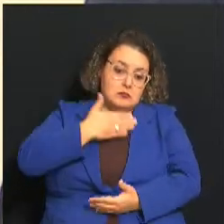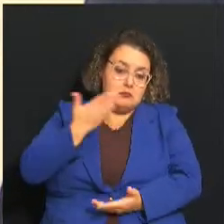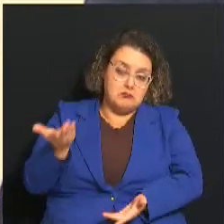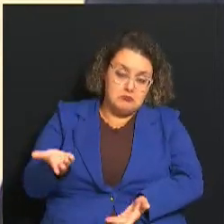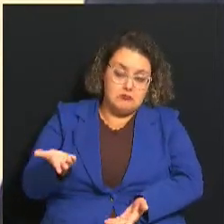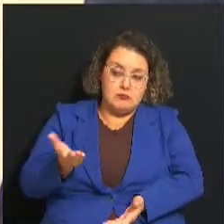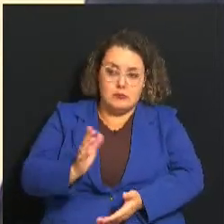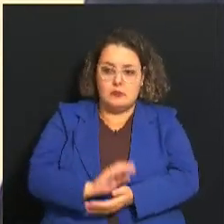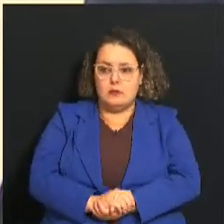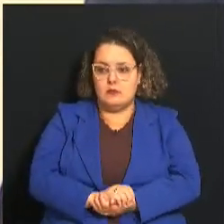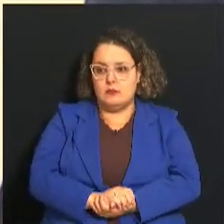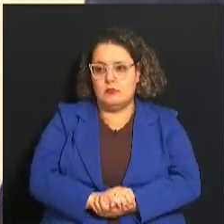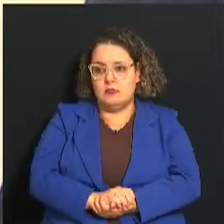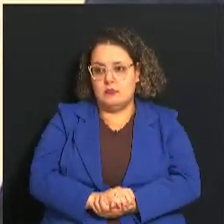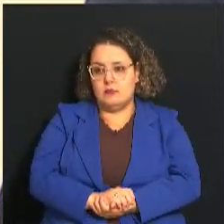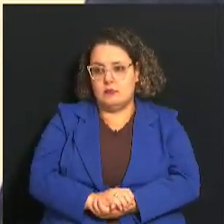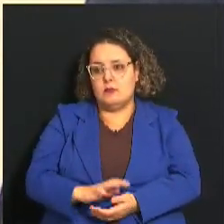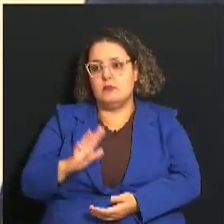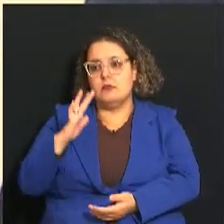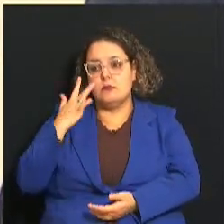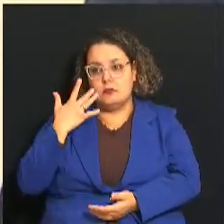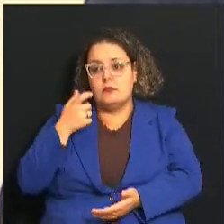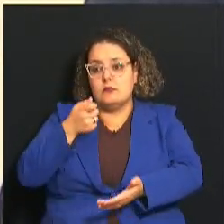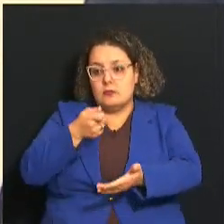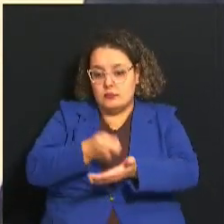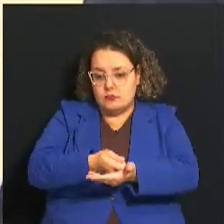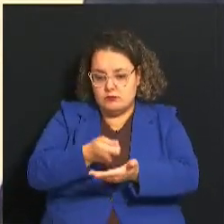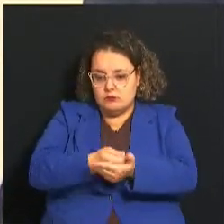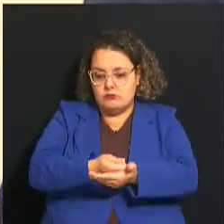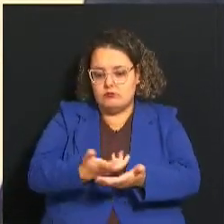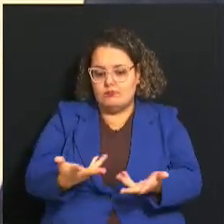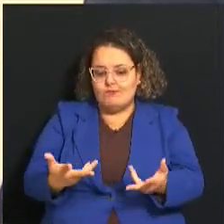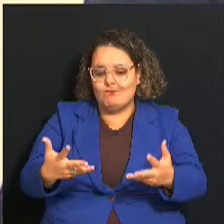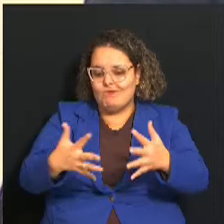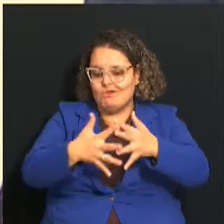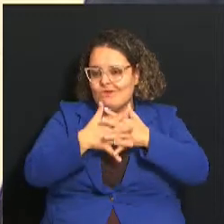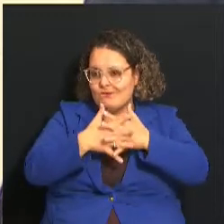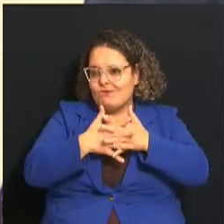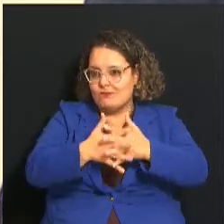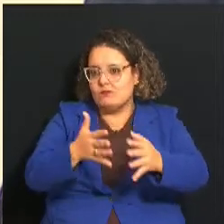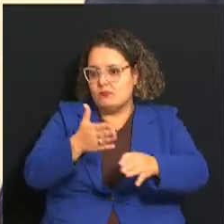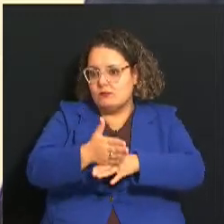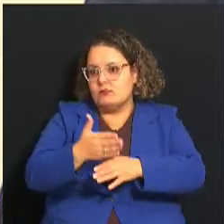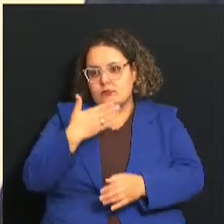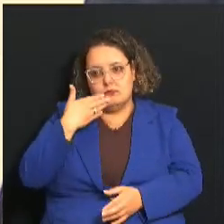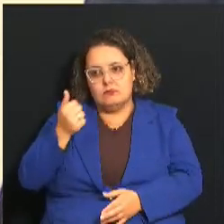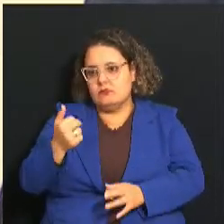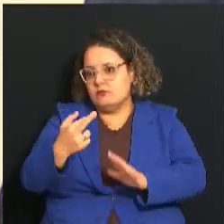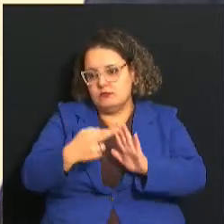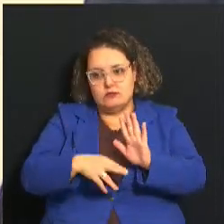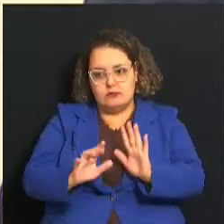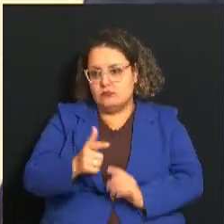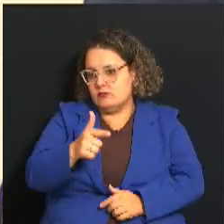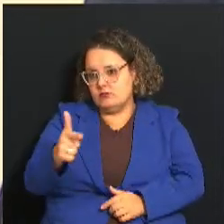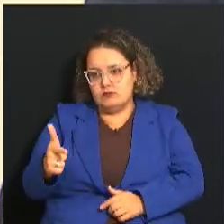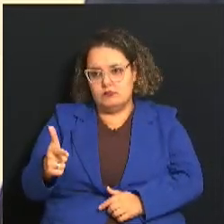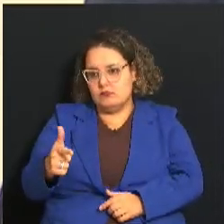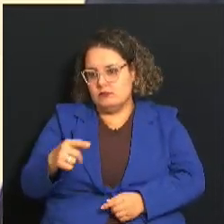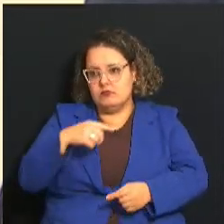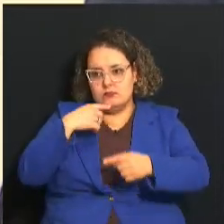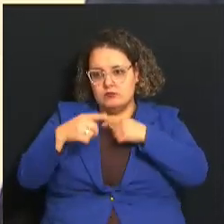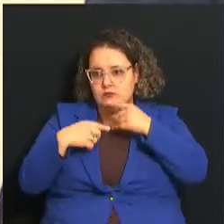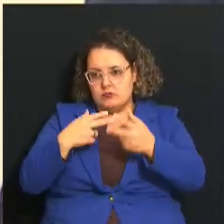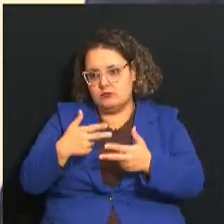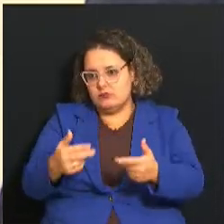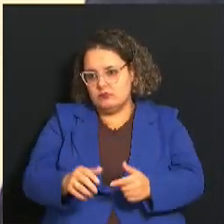for algo que vocês acham que está engessando, impedindo, dificultando participação, a gente pode melhorar a redação. Não tenho dúvida com relação a isso.